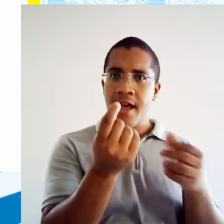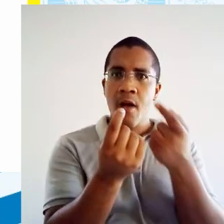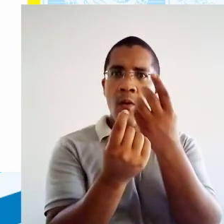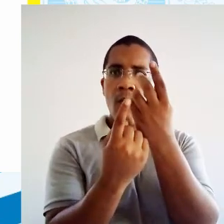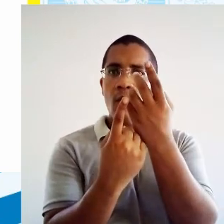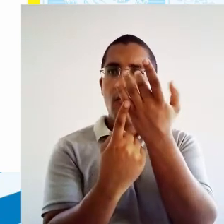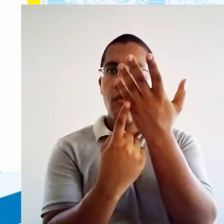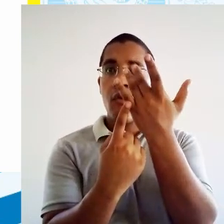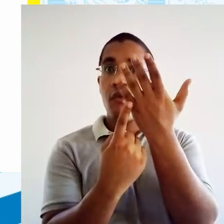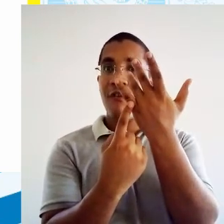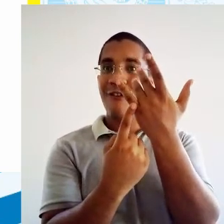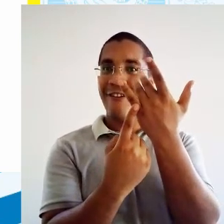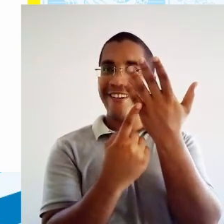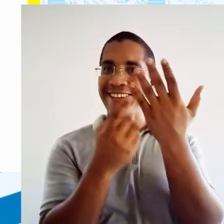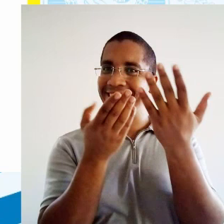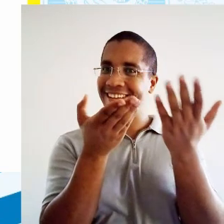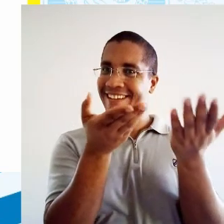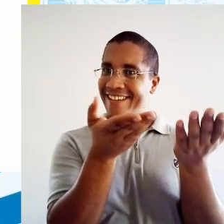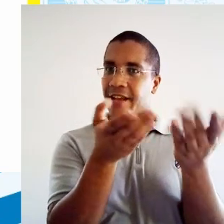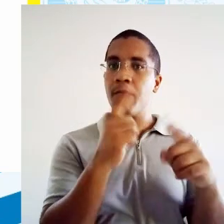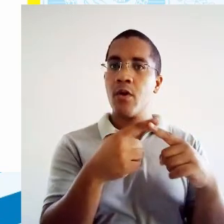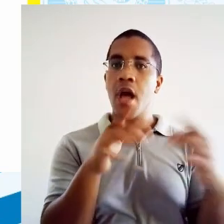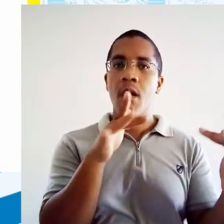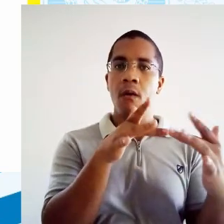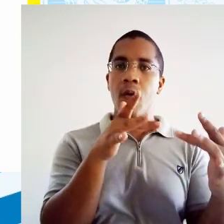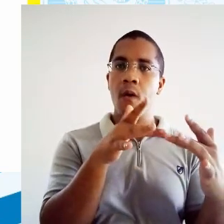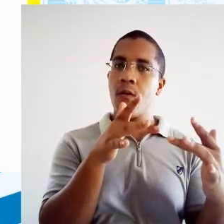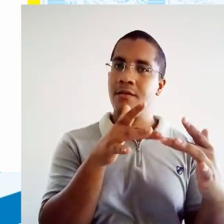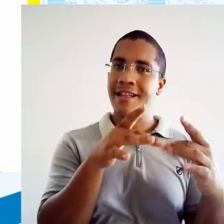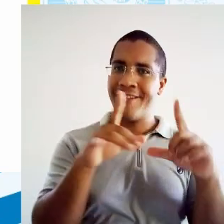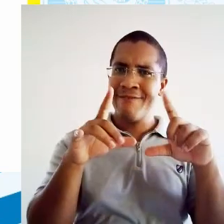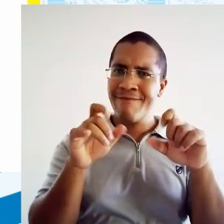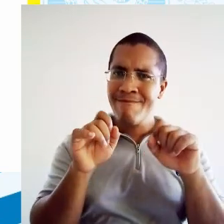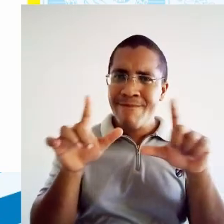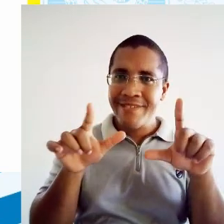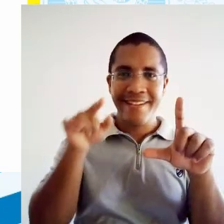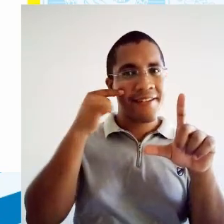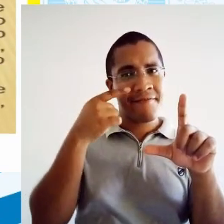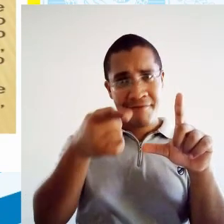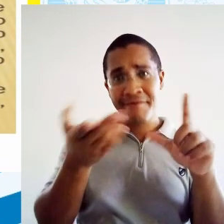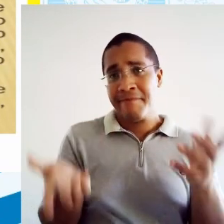o que vocês podem observar nessa imagem que está sendo apresentada.